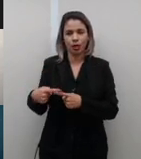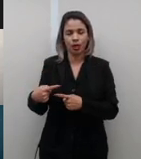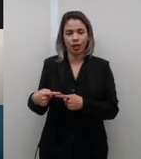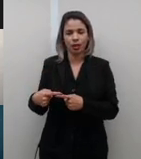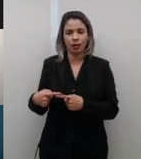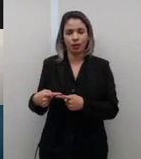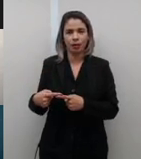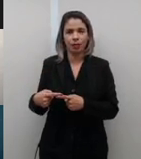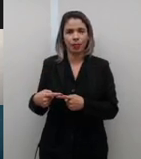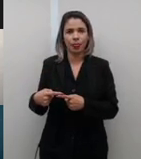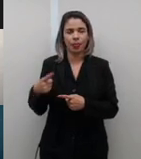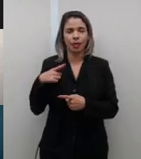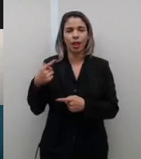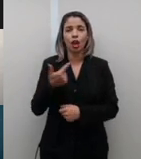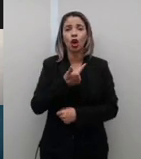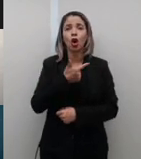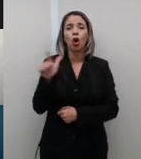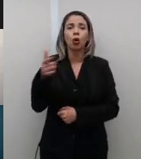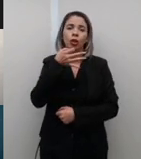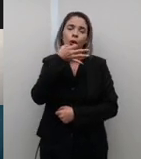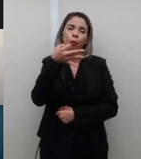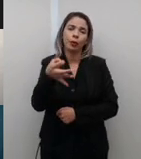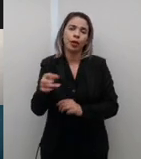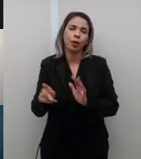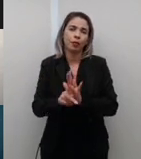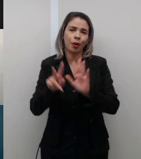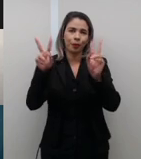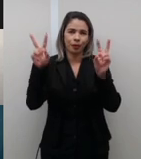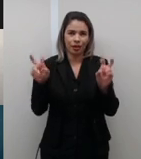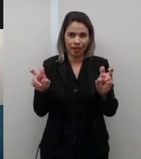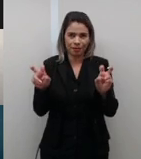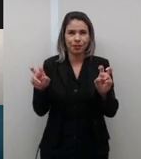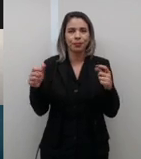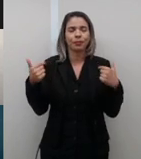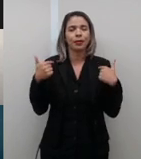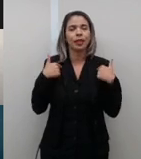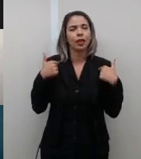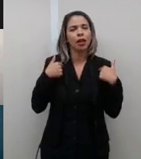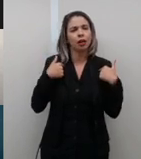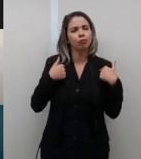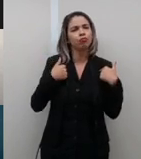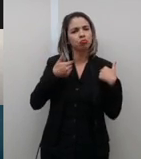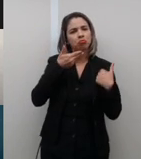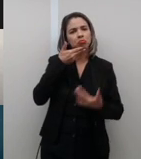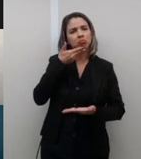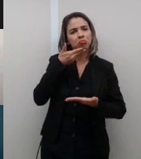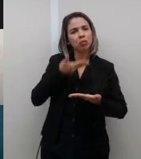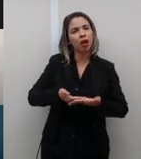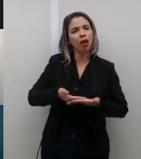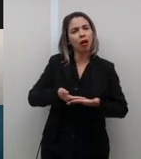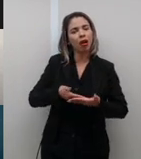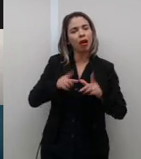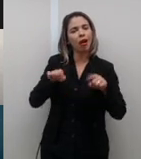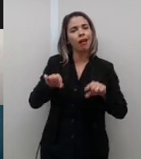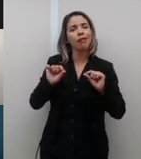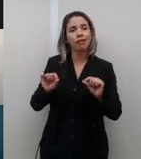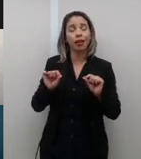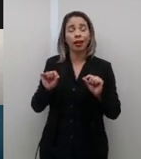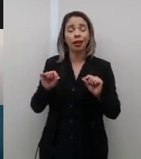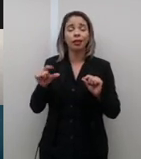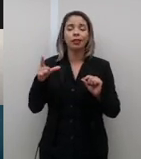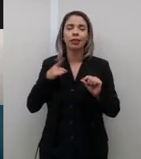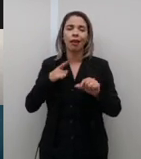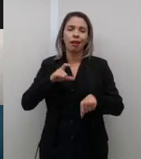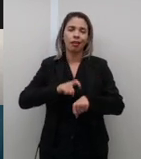outra leitura deste caso, e que me impressionou bastante. Eu realmente gostaria de ter mais tempo para